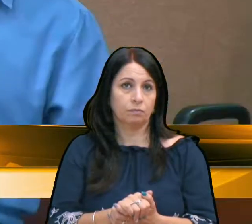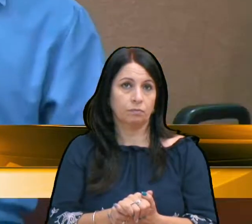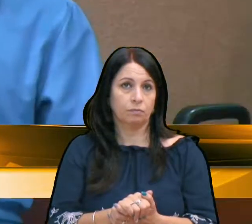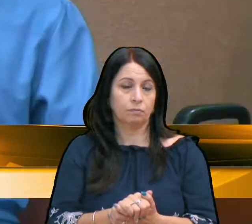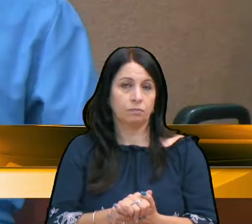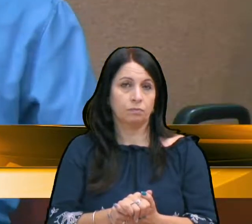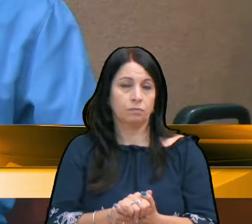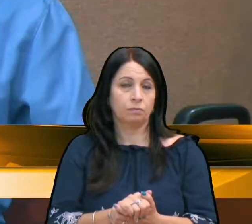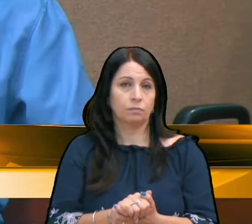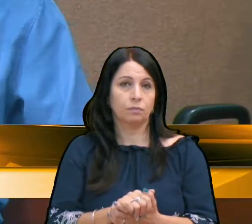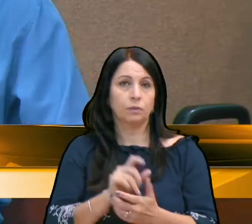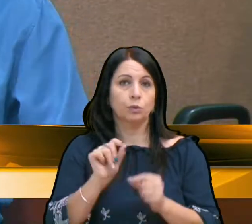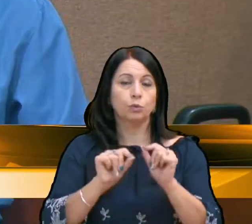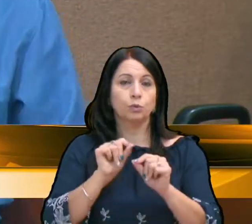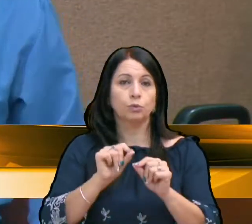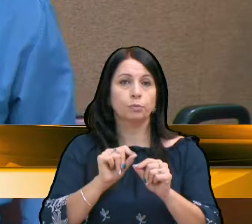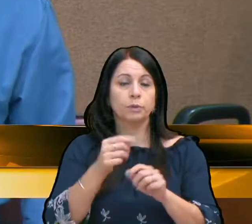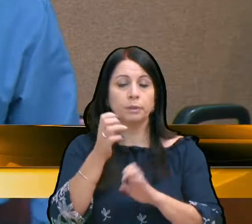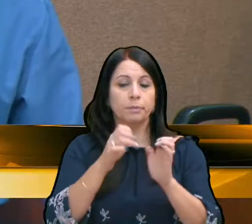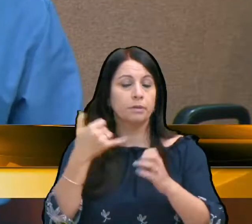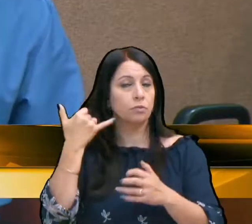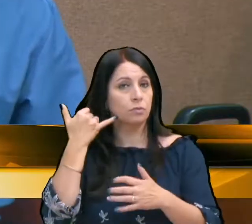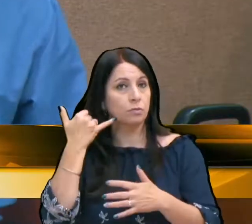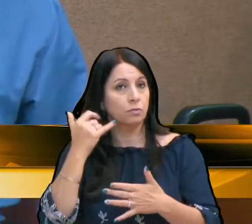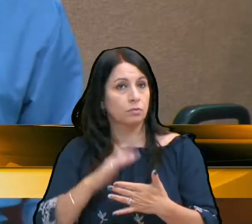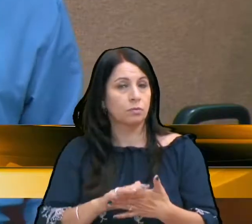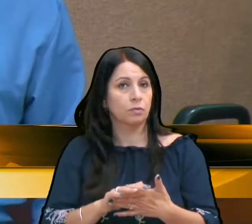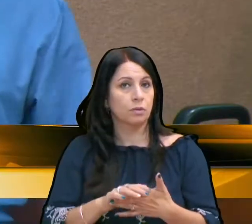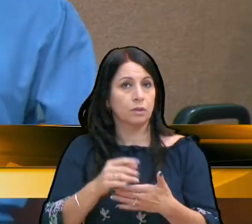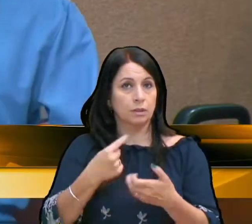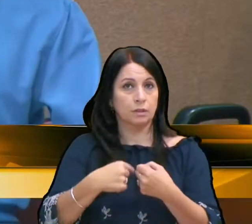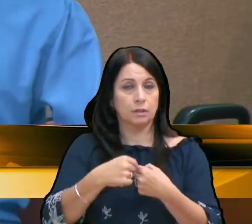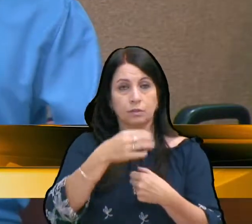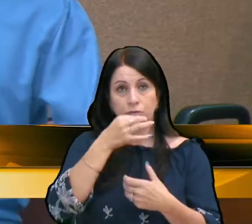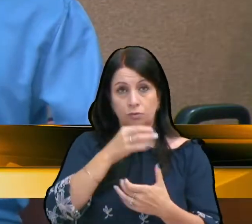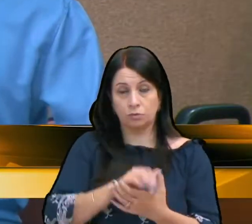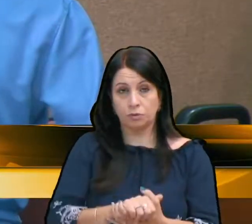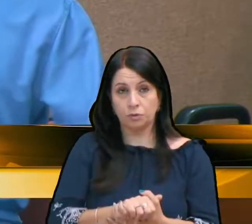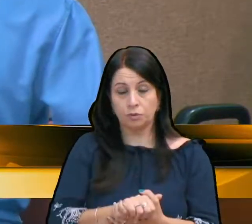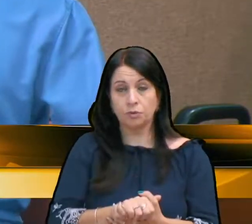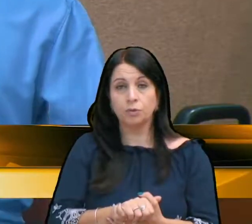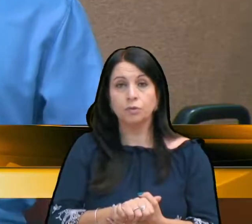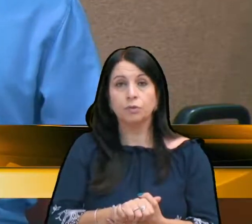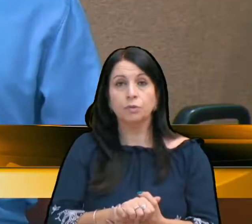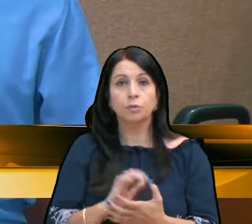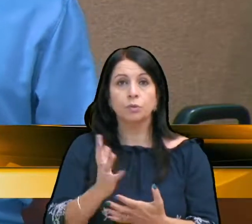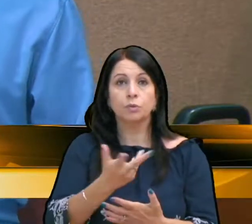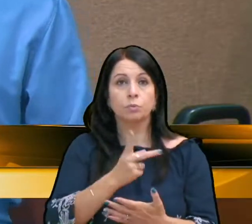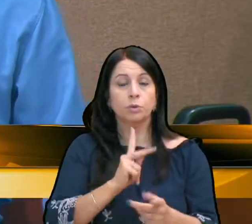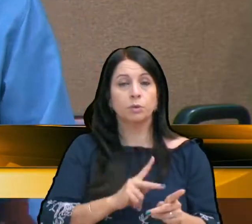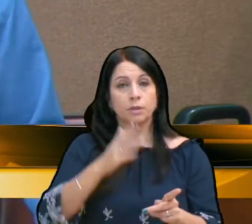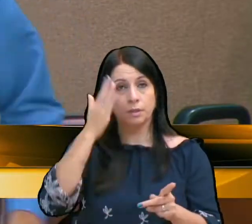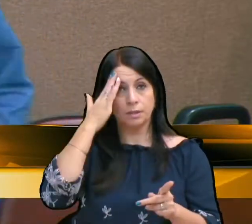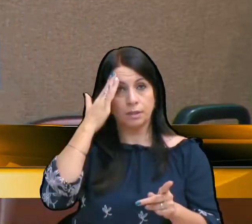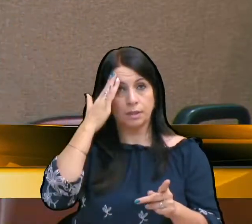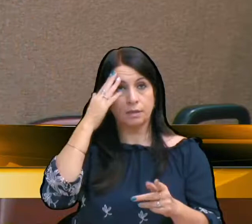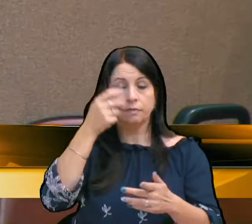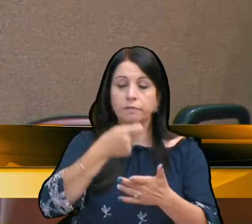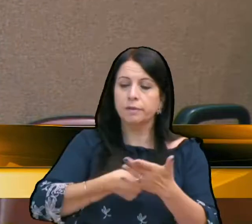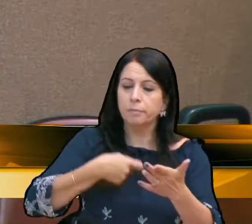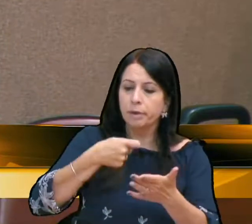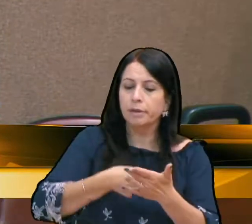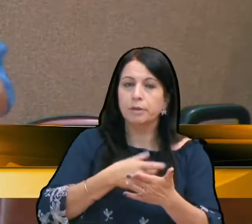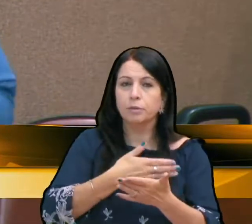registro, que é a questão da telefonia da nossa cidade de Caxias do Sul. E todo mundo sabe que a gente vem batalhando sempre